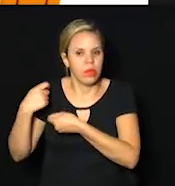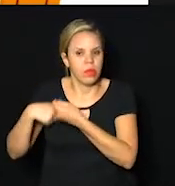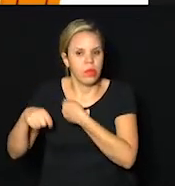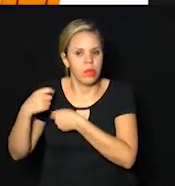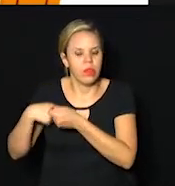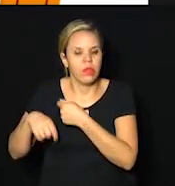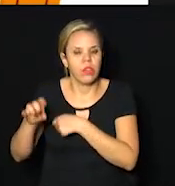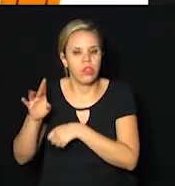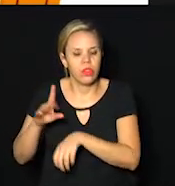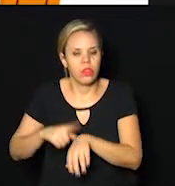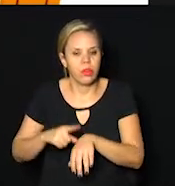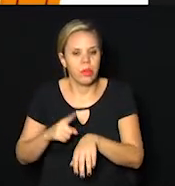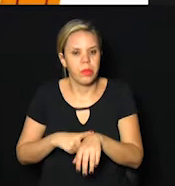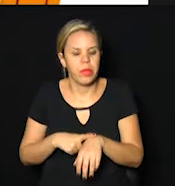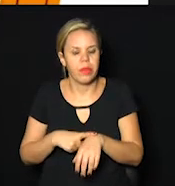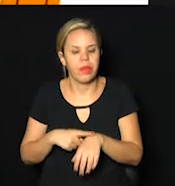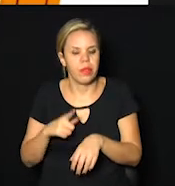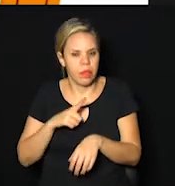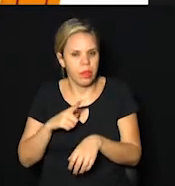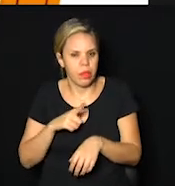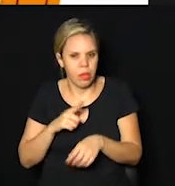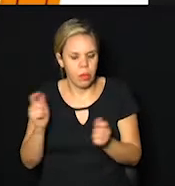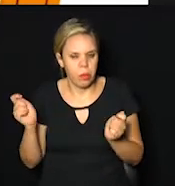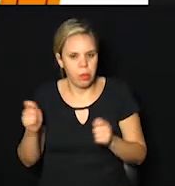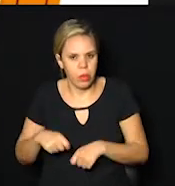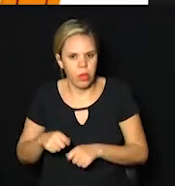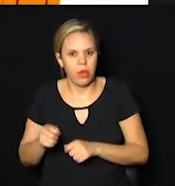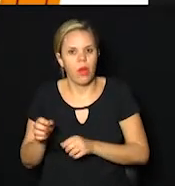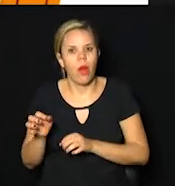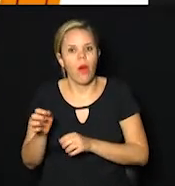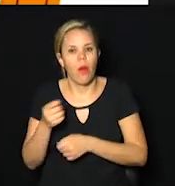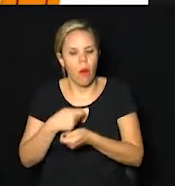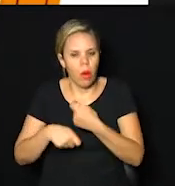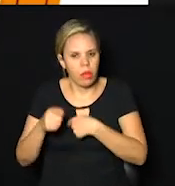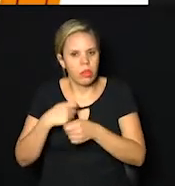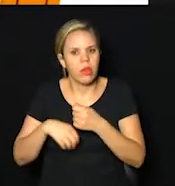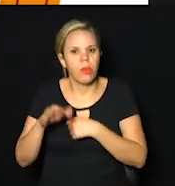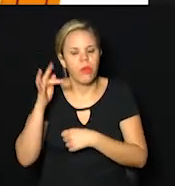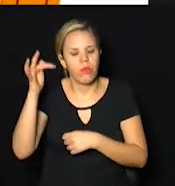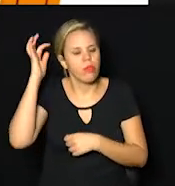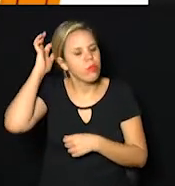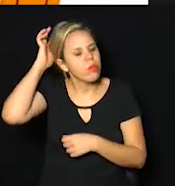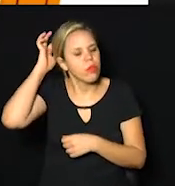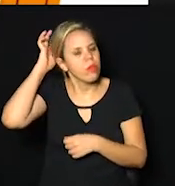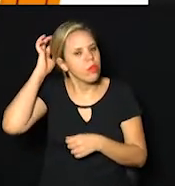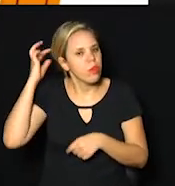somente neste momento em que há a possibilidade de organização da sociedade para o futuro. E política é